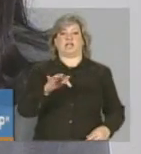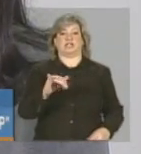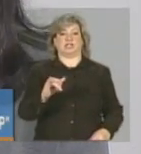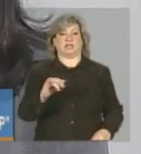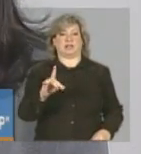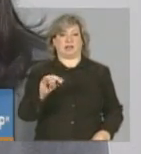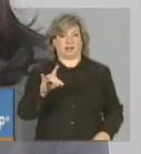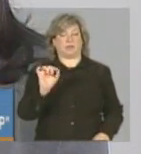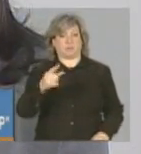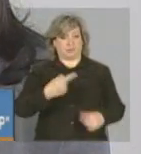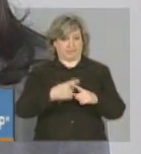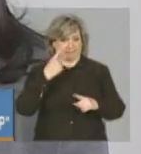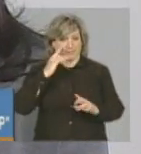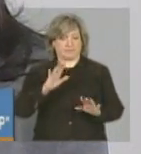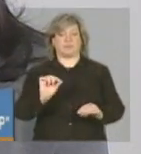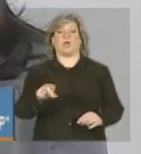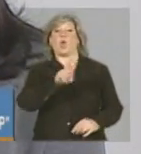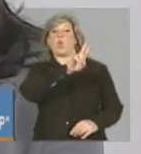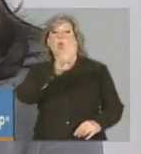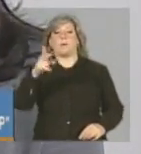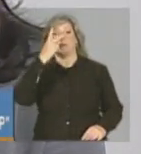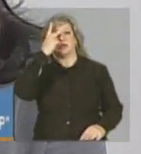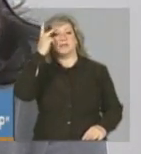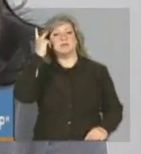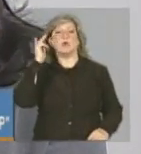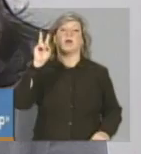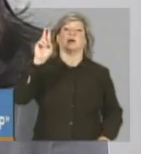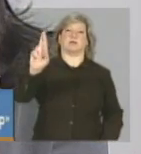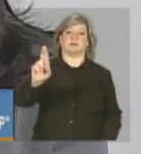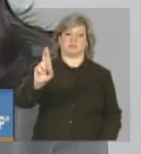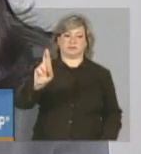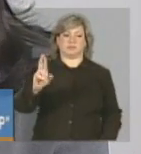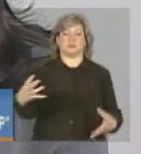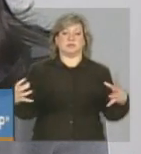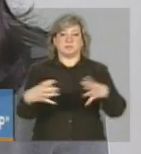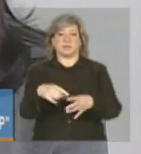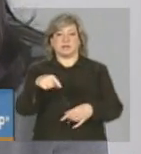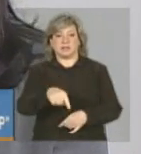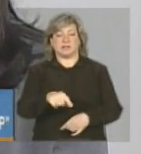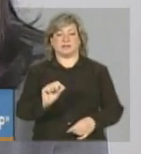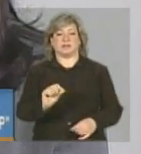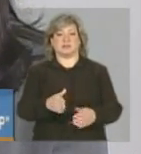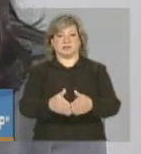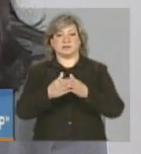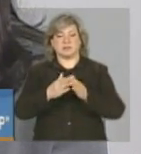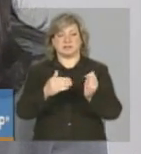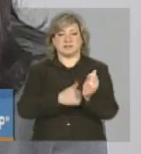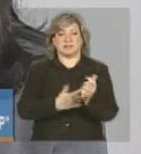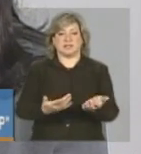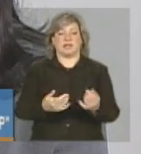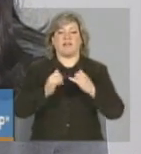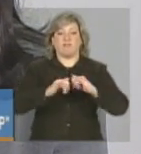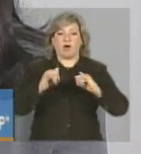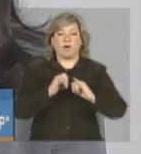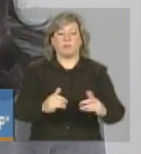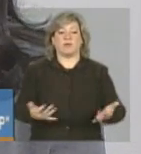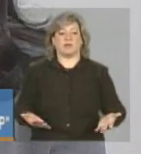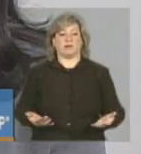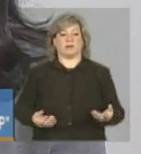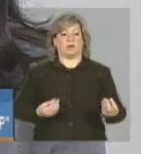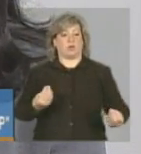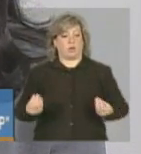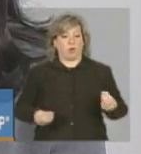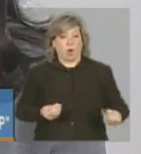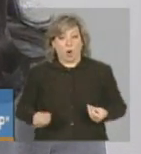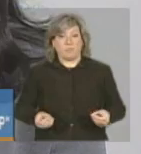entidade, porque veja, o nome da pessoa responsável que ela colocar na solicitação de senha, os dados, quando o conselho